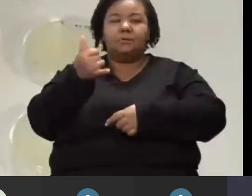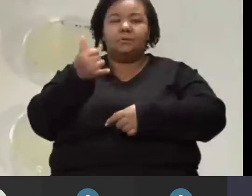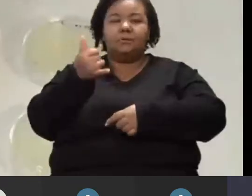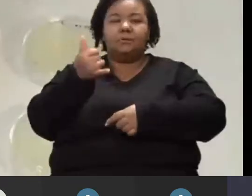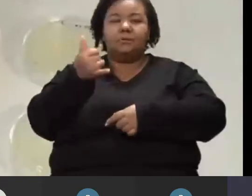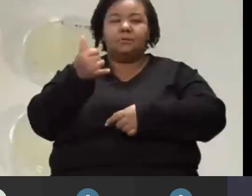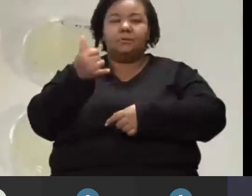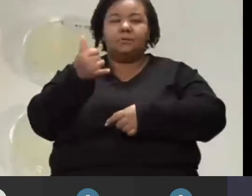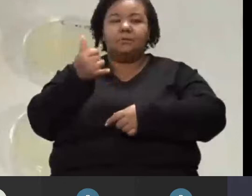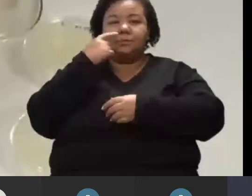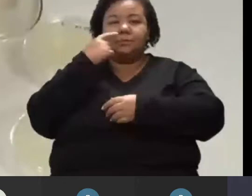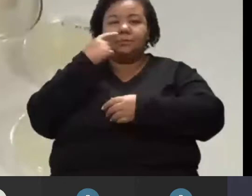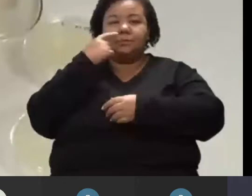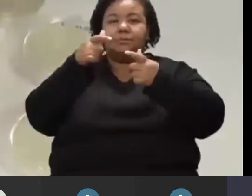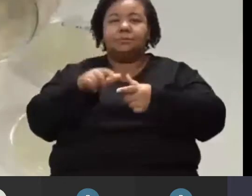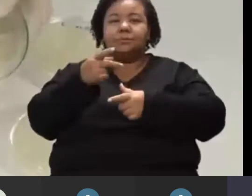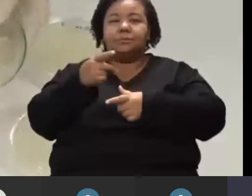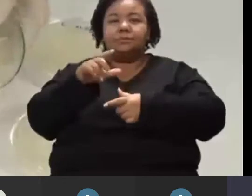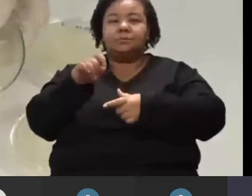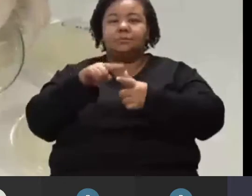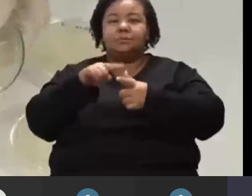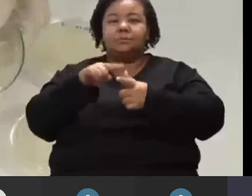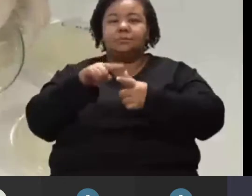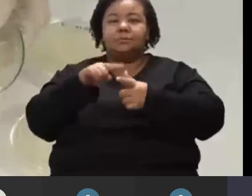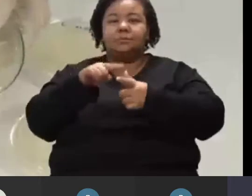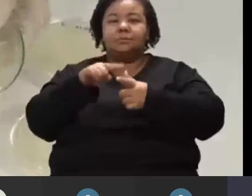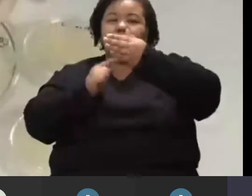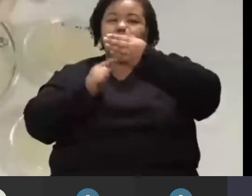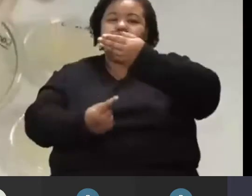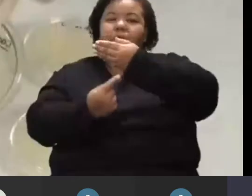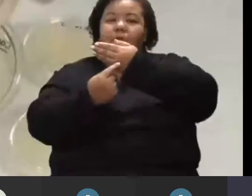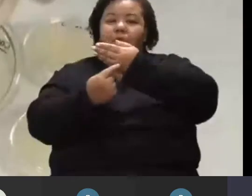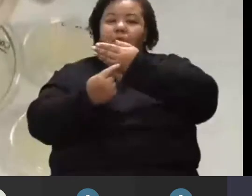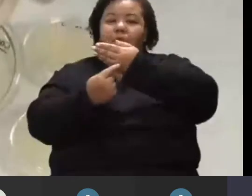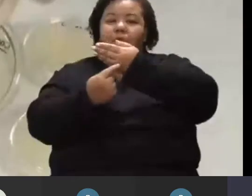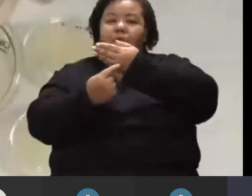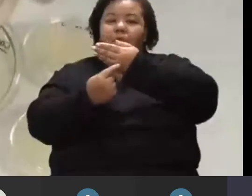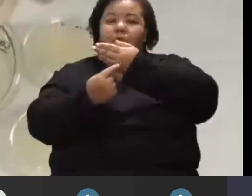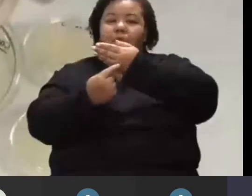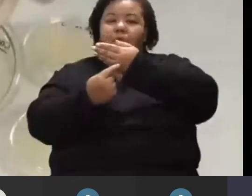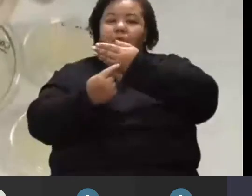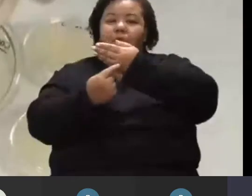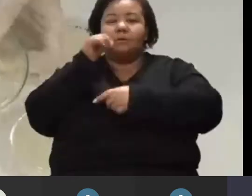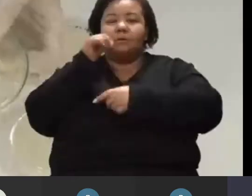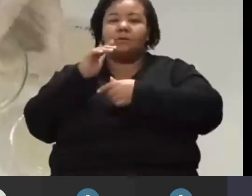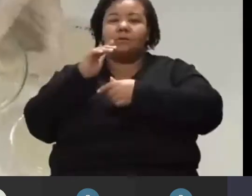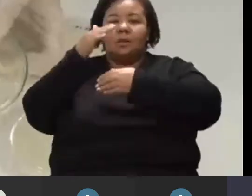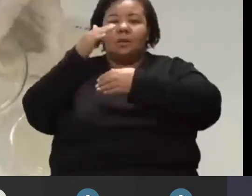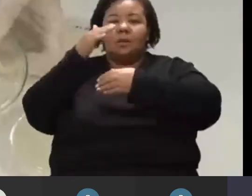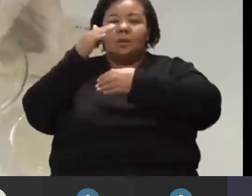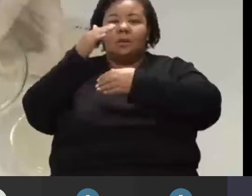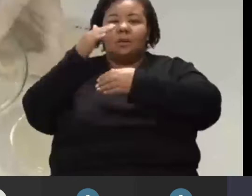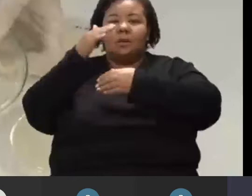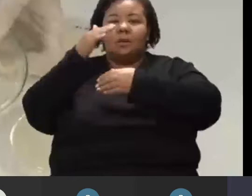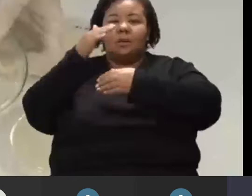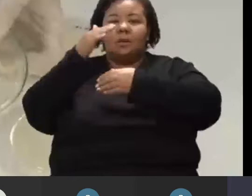for identificar na placa, sempre identificar no fundo, tá? Por quê? Porque se você identifica